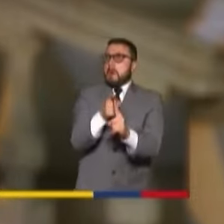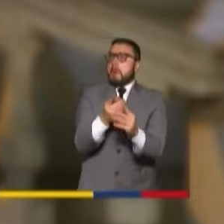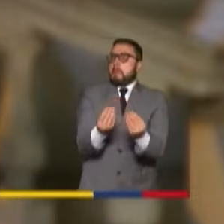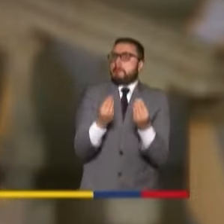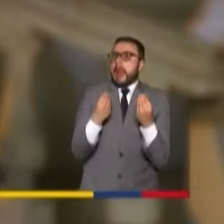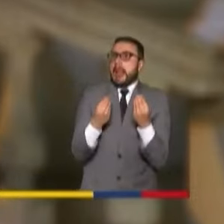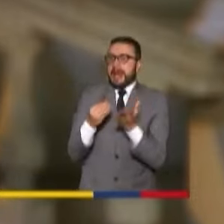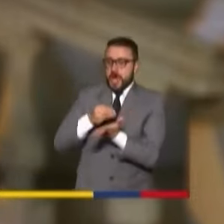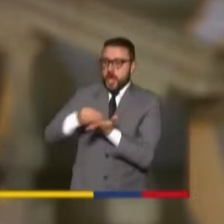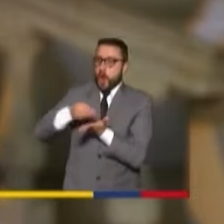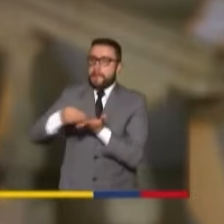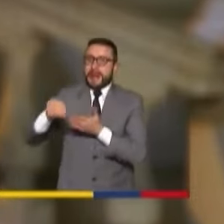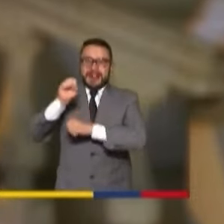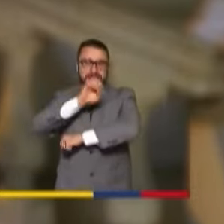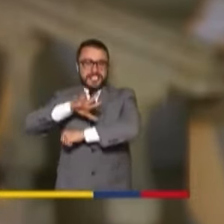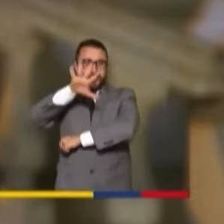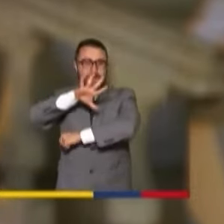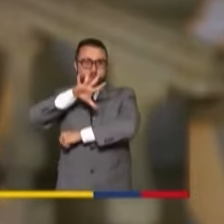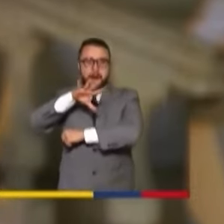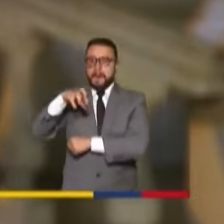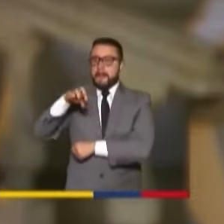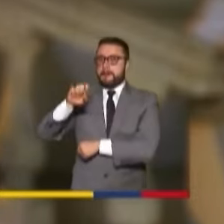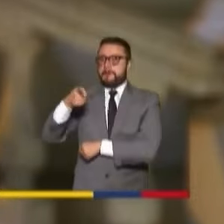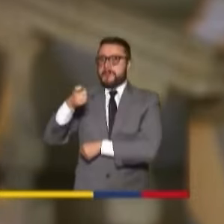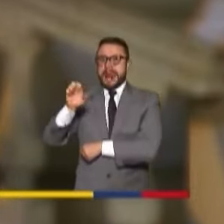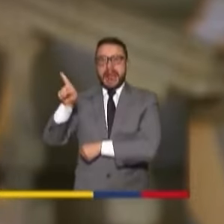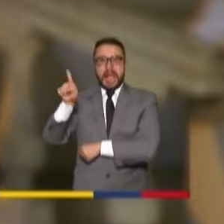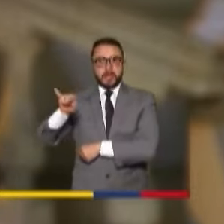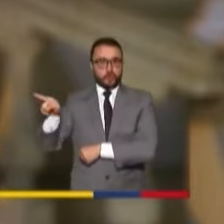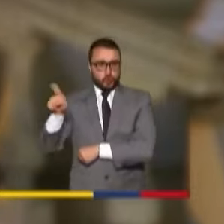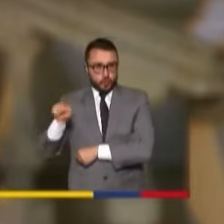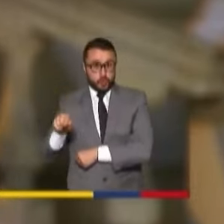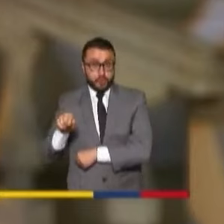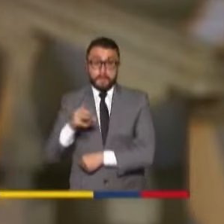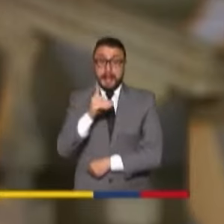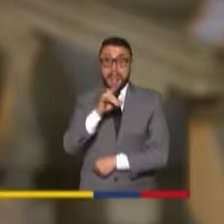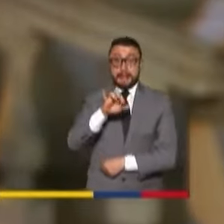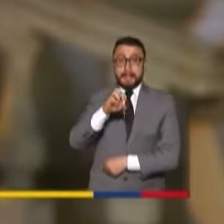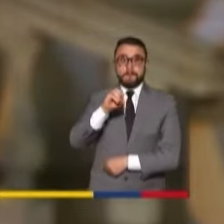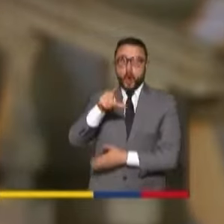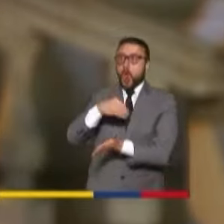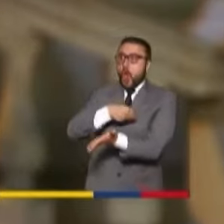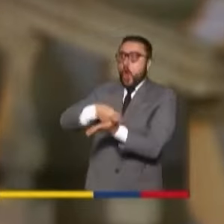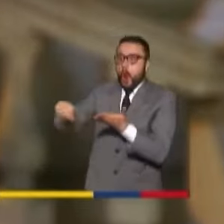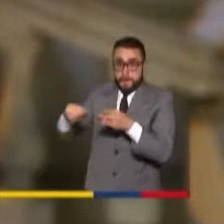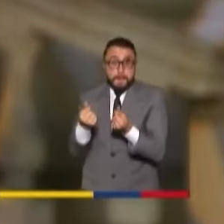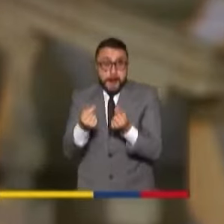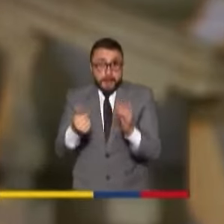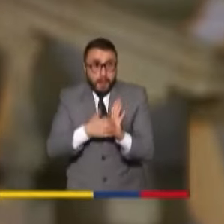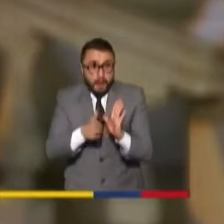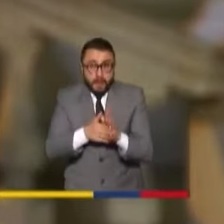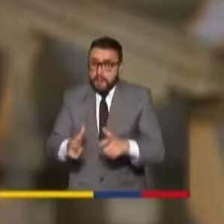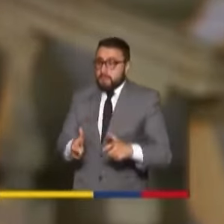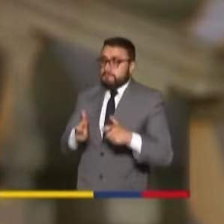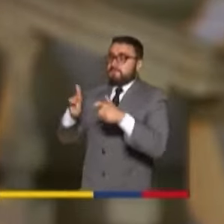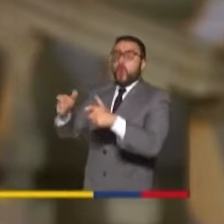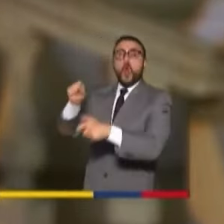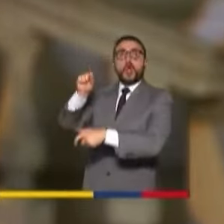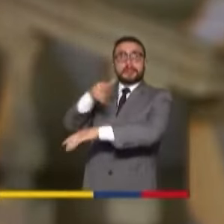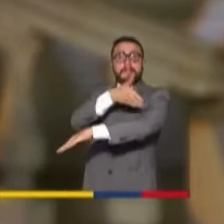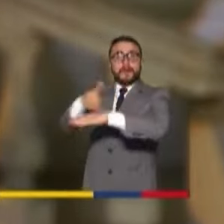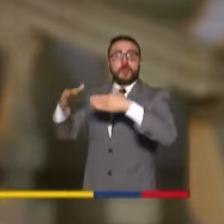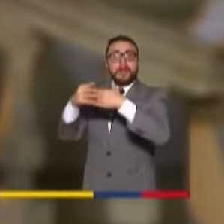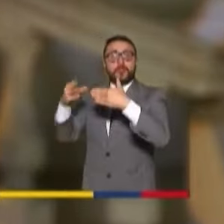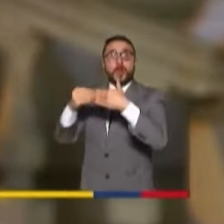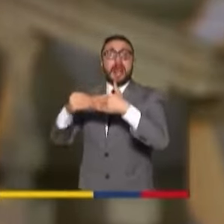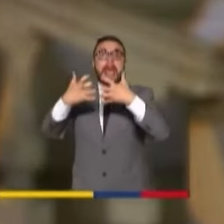Venezuela. Mas isso é outro assunto. Então veja, a Venezuela tem tradição de golpe. Eu nunca somei quantos golpes o Brasil